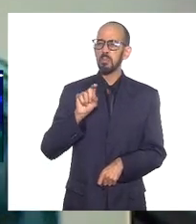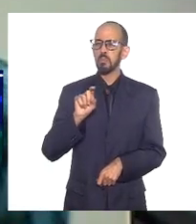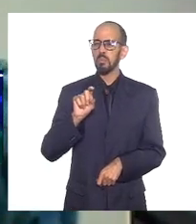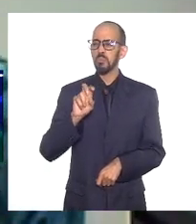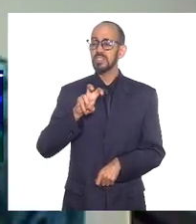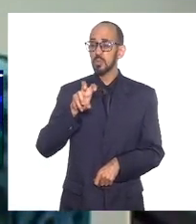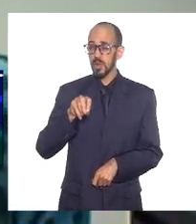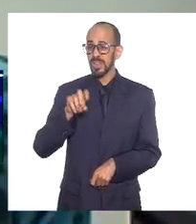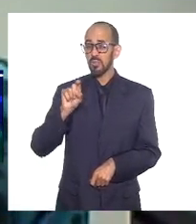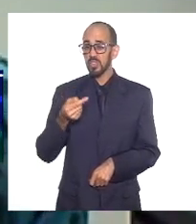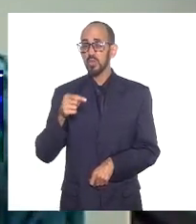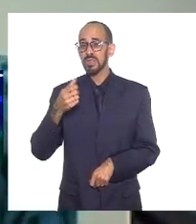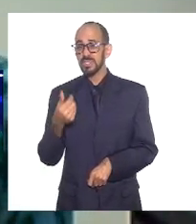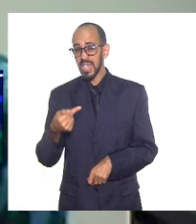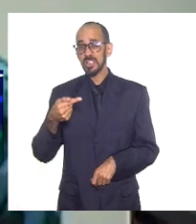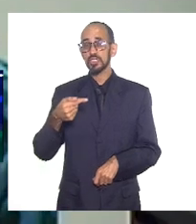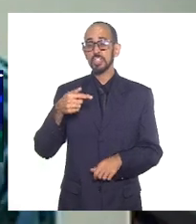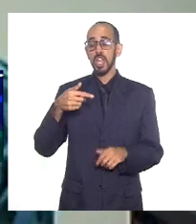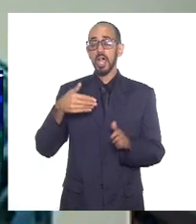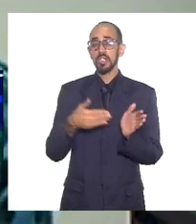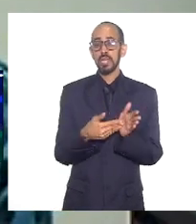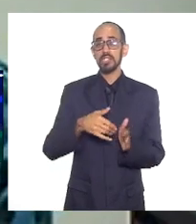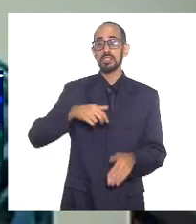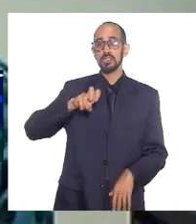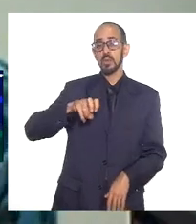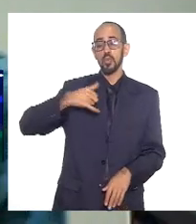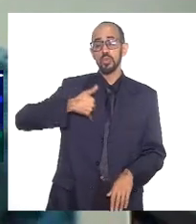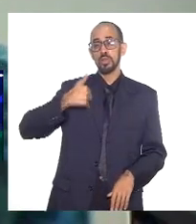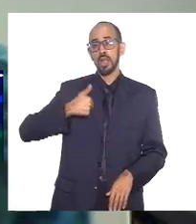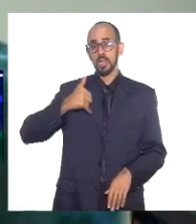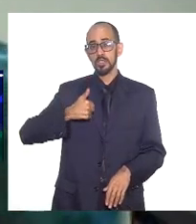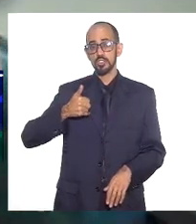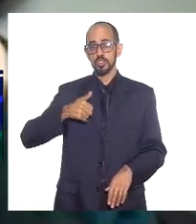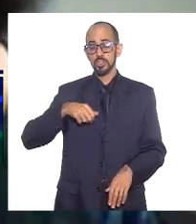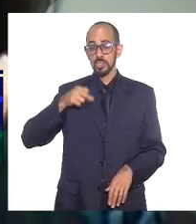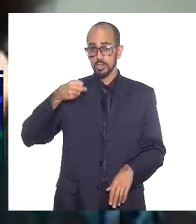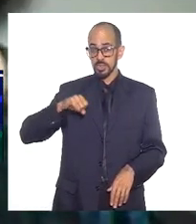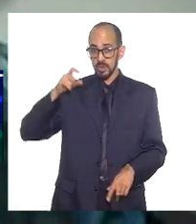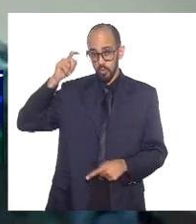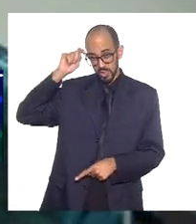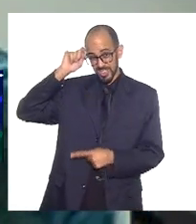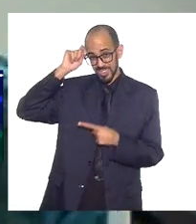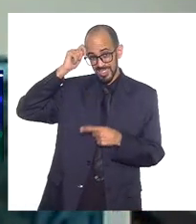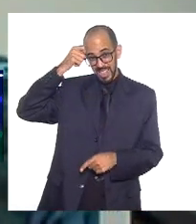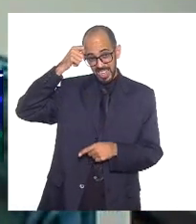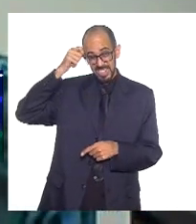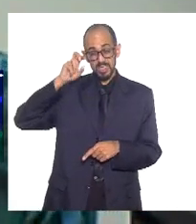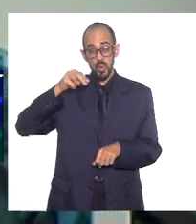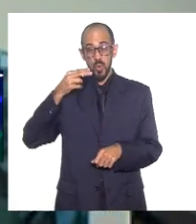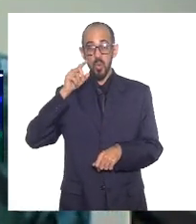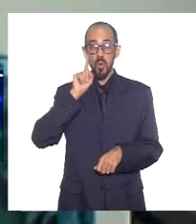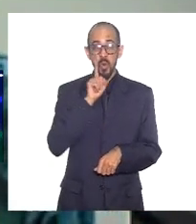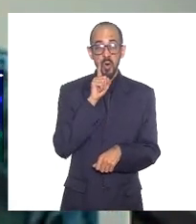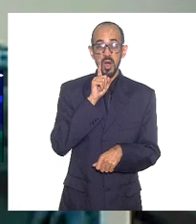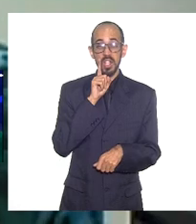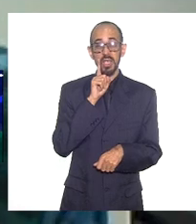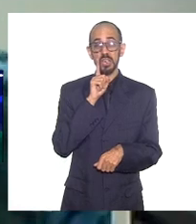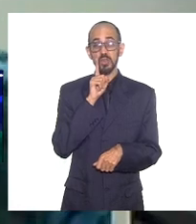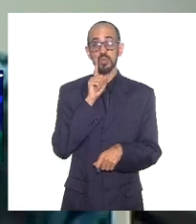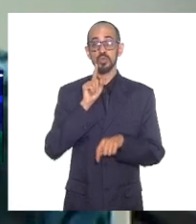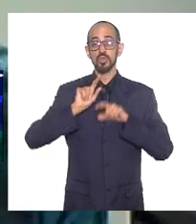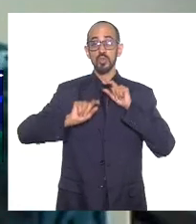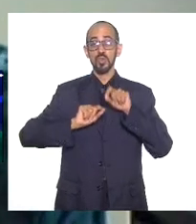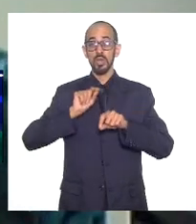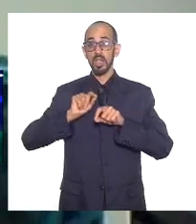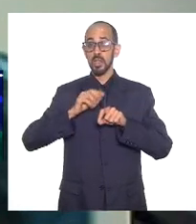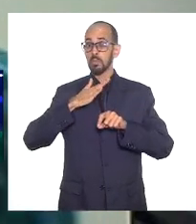das crianças até 5 anos de idade, se forem negras ou pardas, moram de